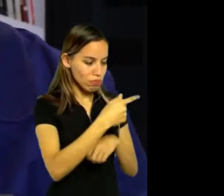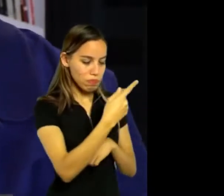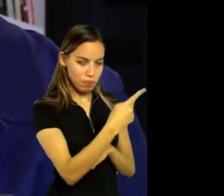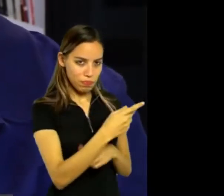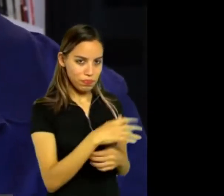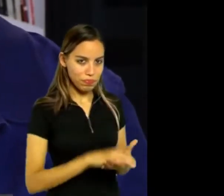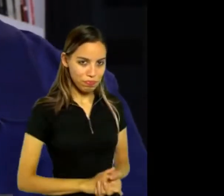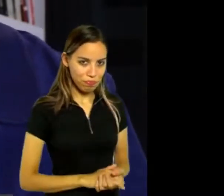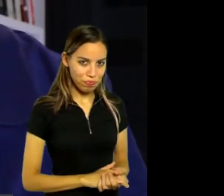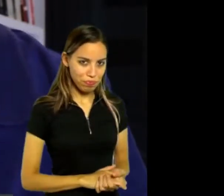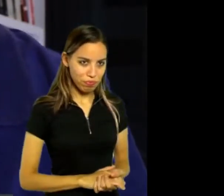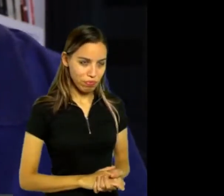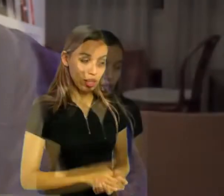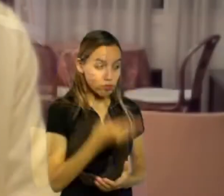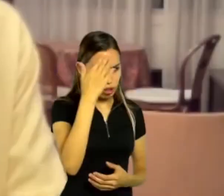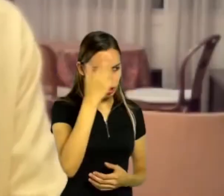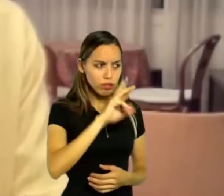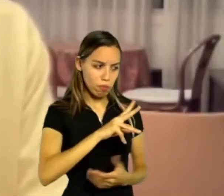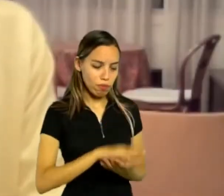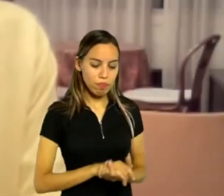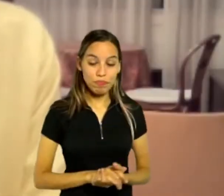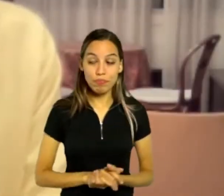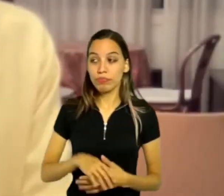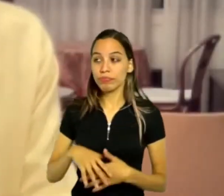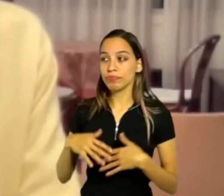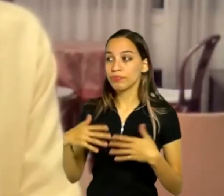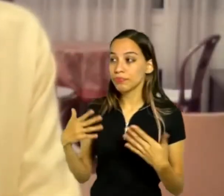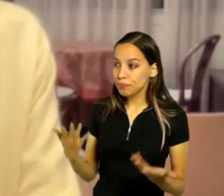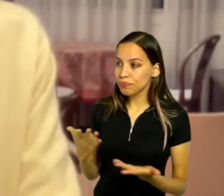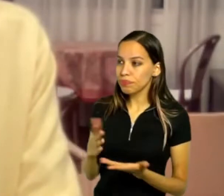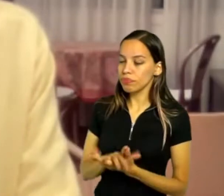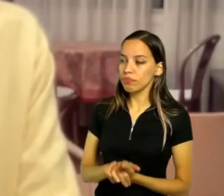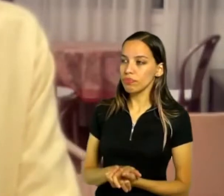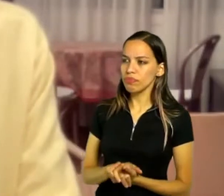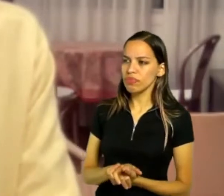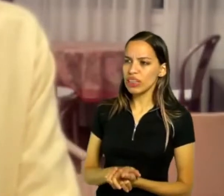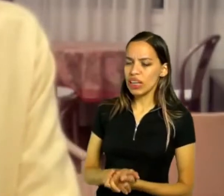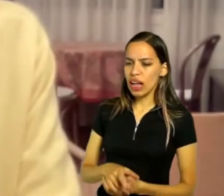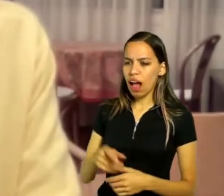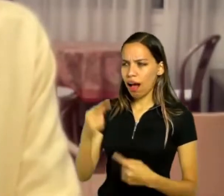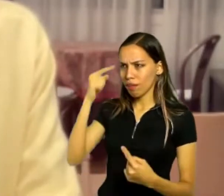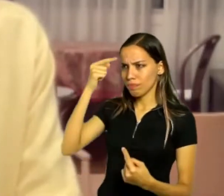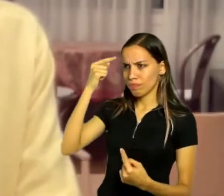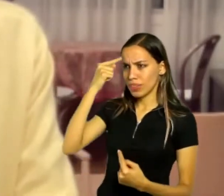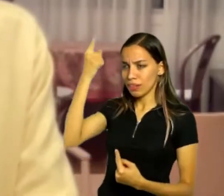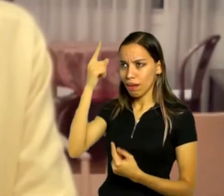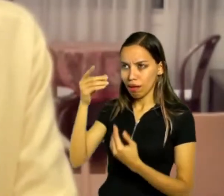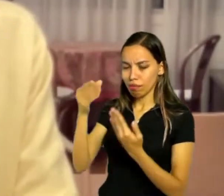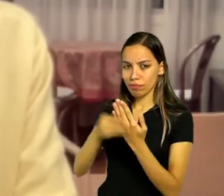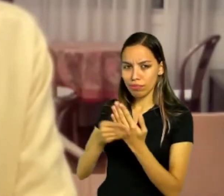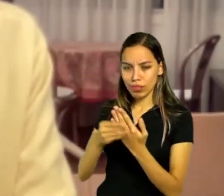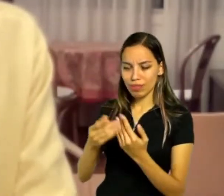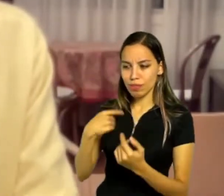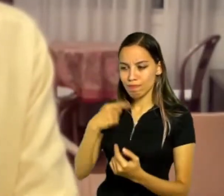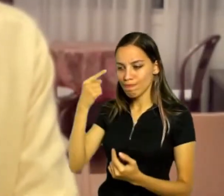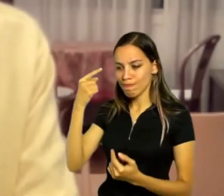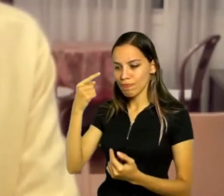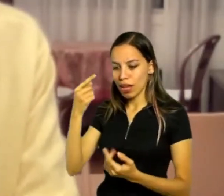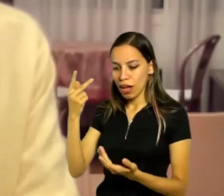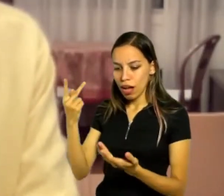é. Olha, a ideia desse livro veio de um